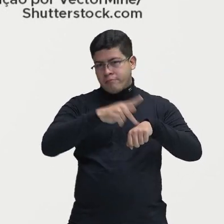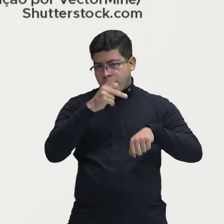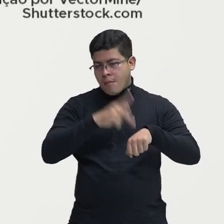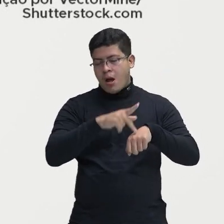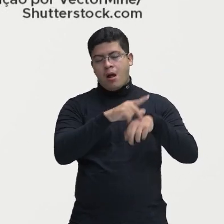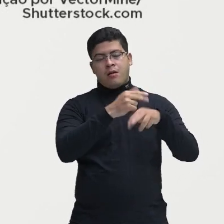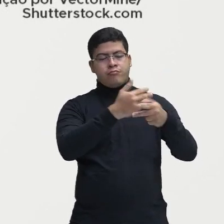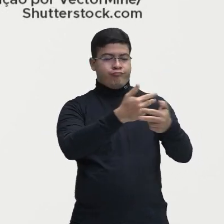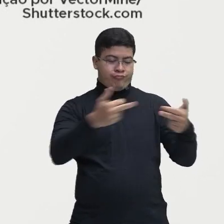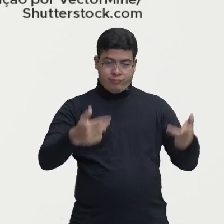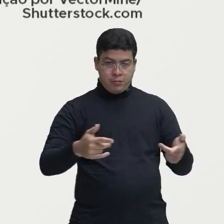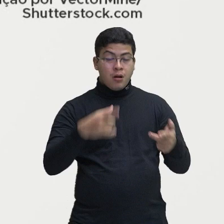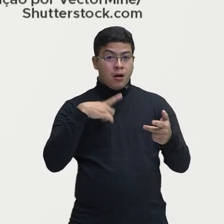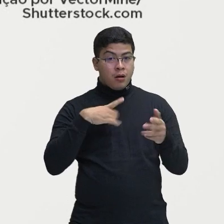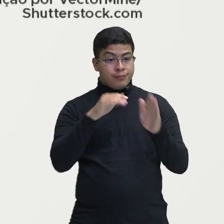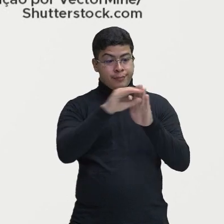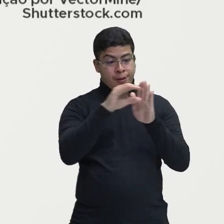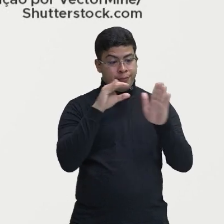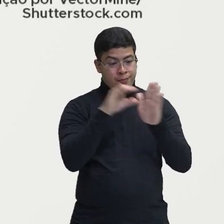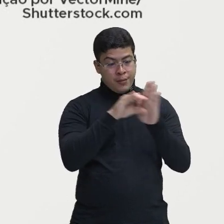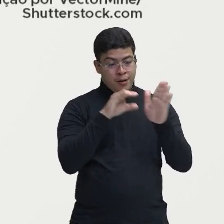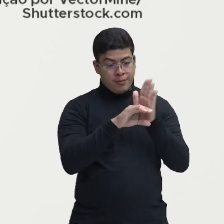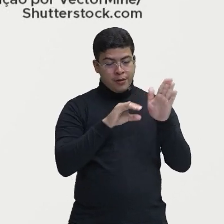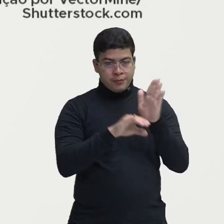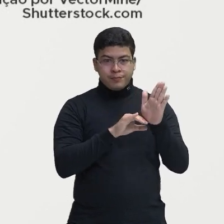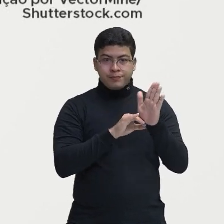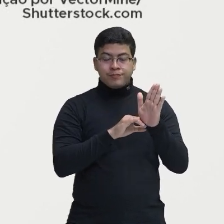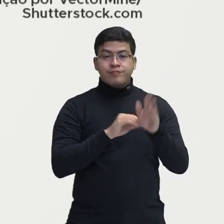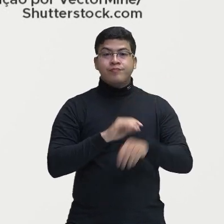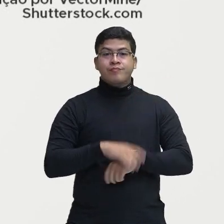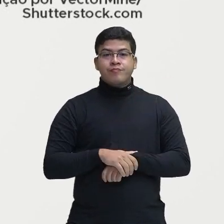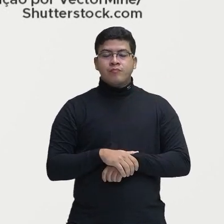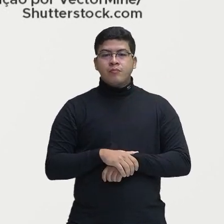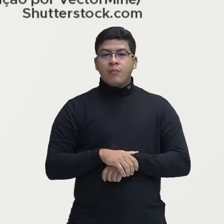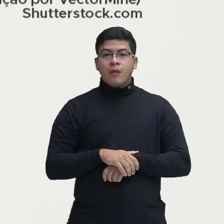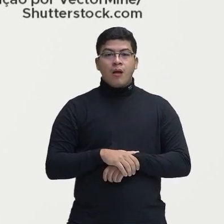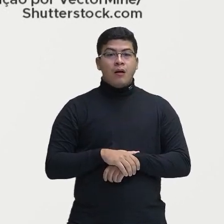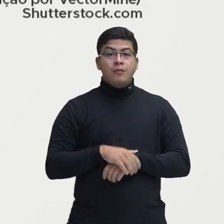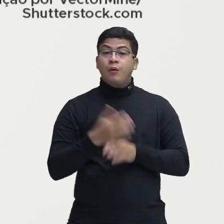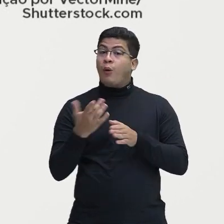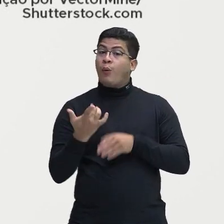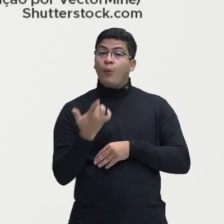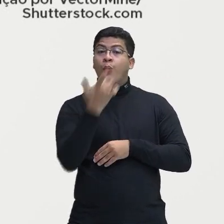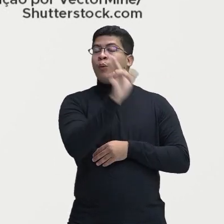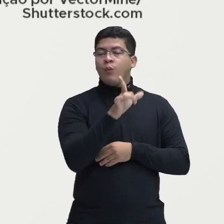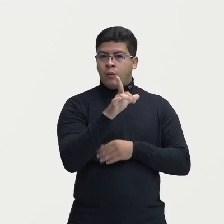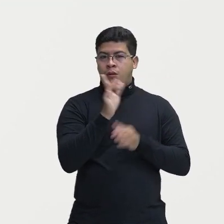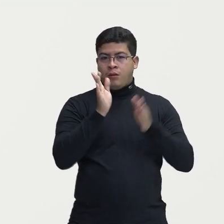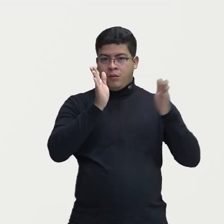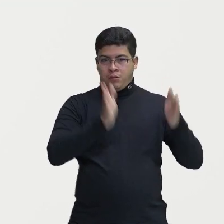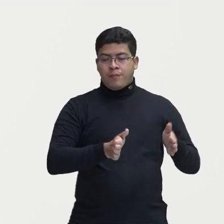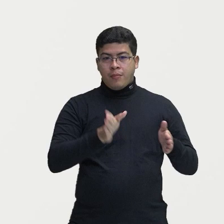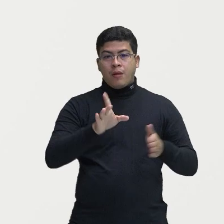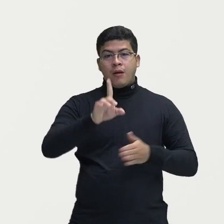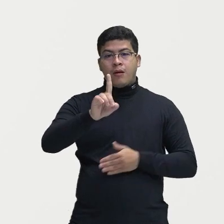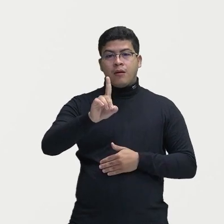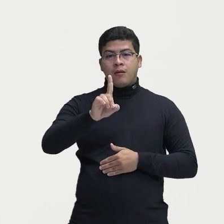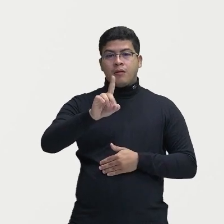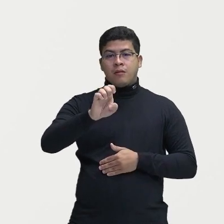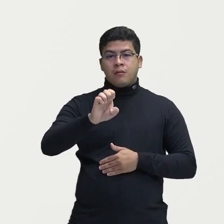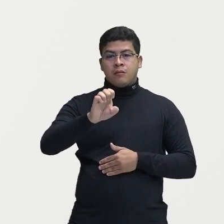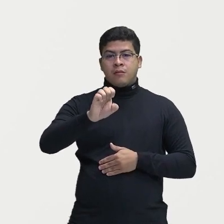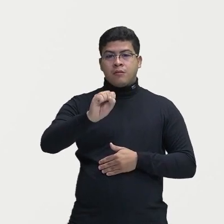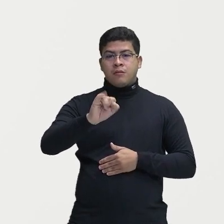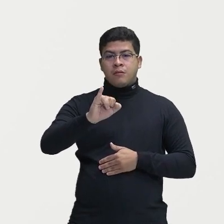A próxima etapa é a etapa da desinfecção. Essa etapa é bem importante, que a gente